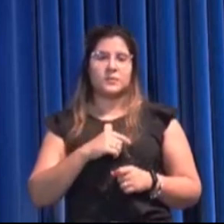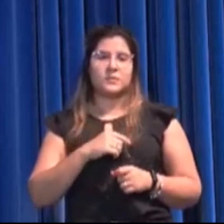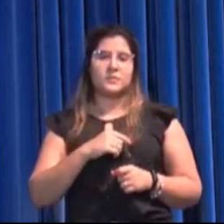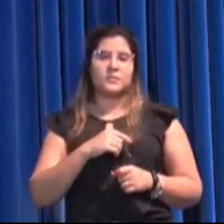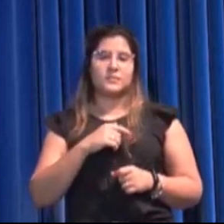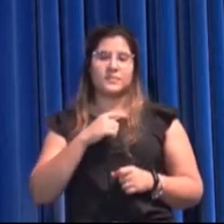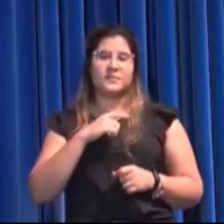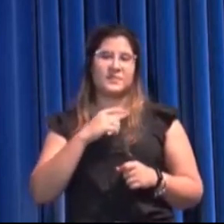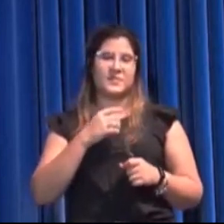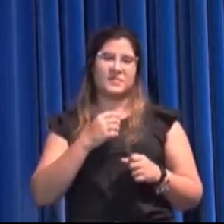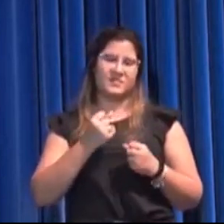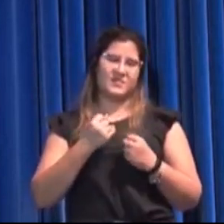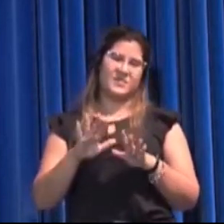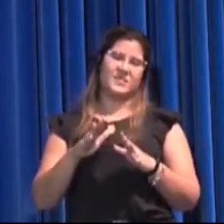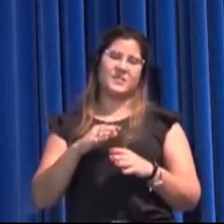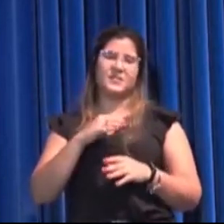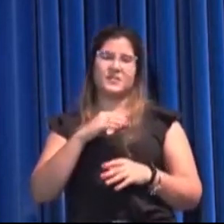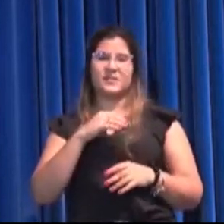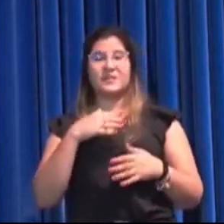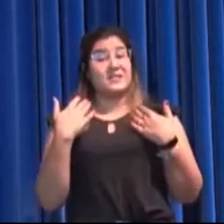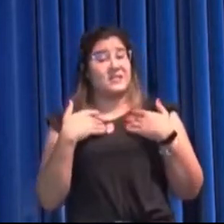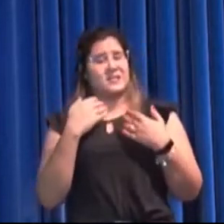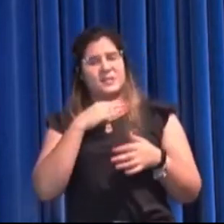Nós não vemos alegria na morte.